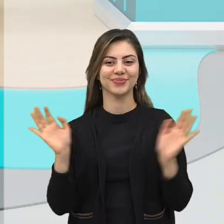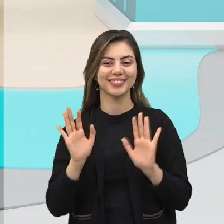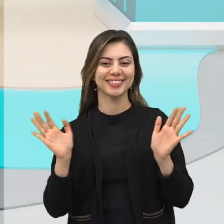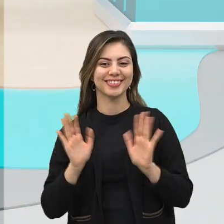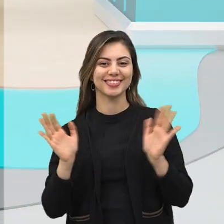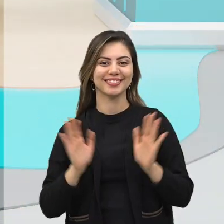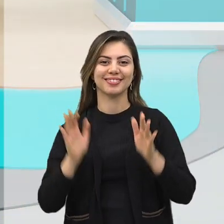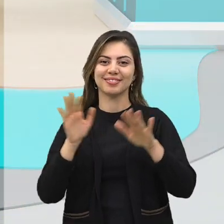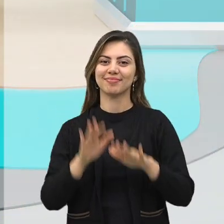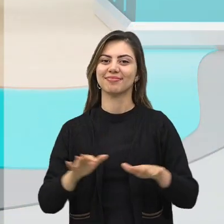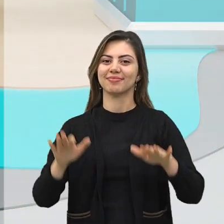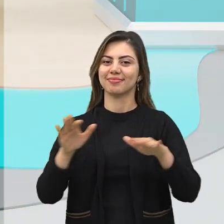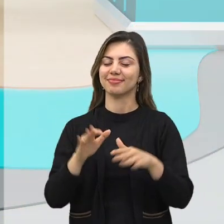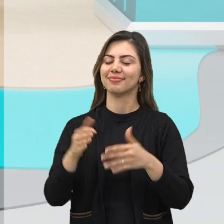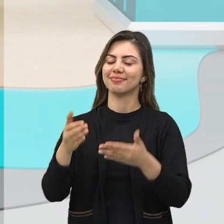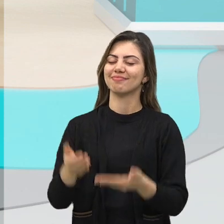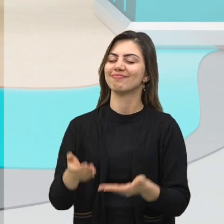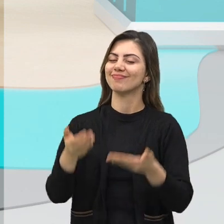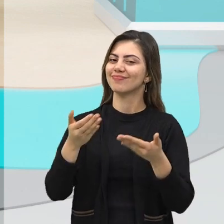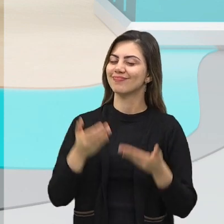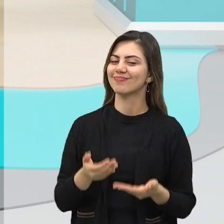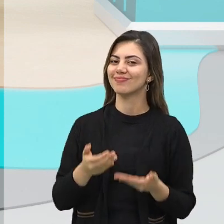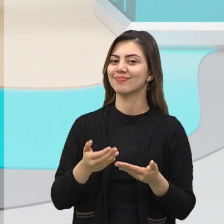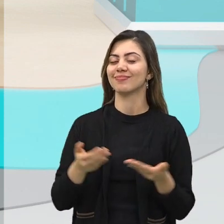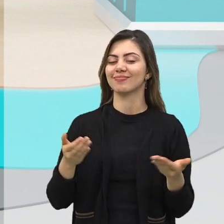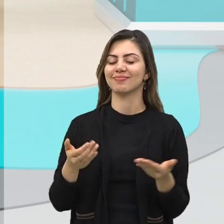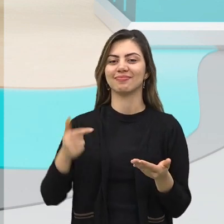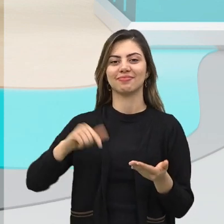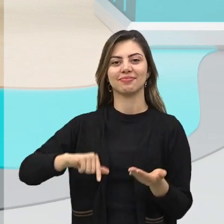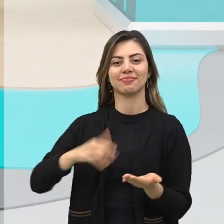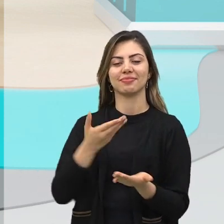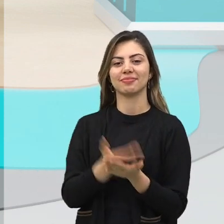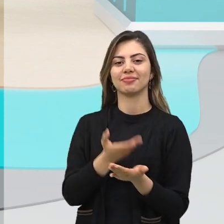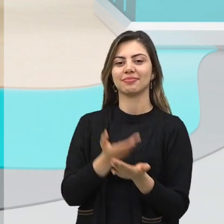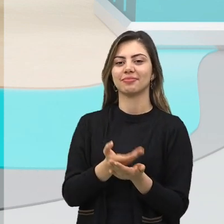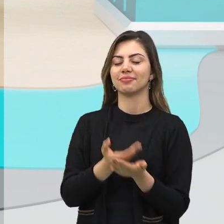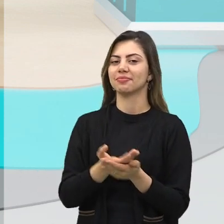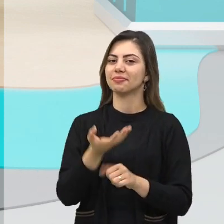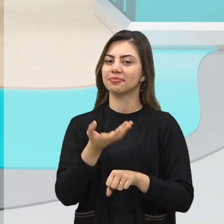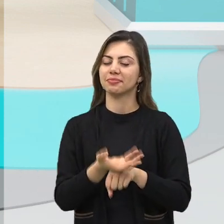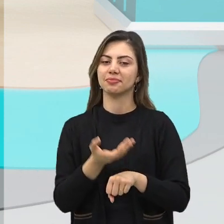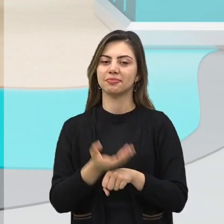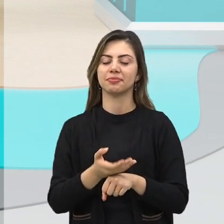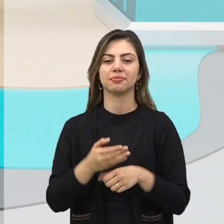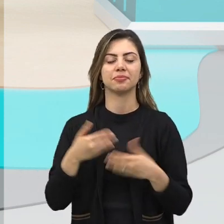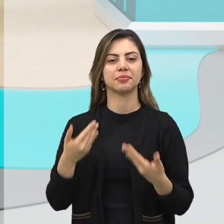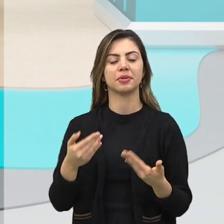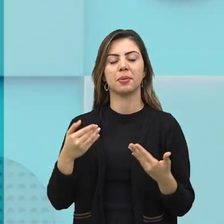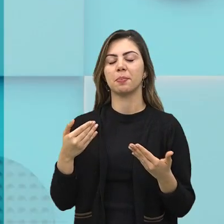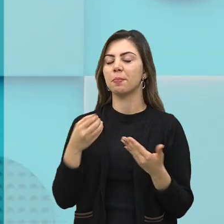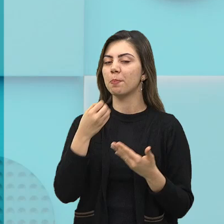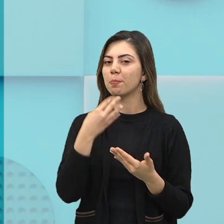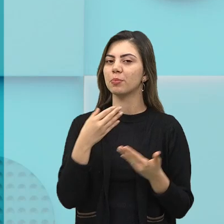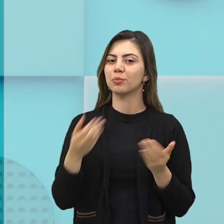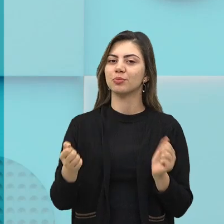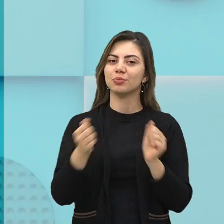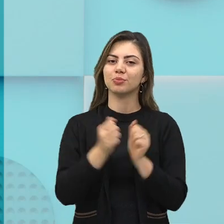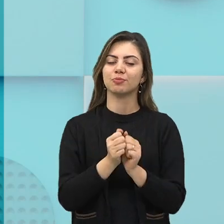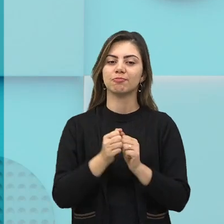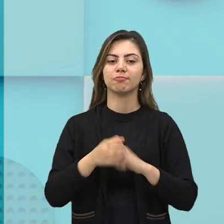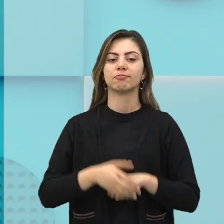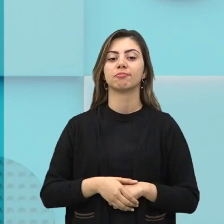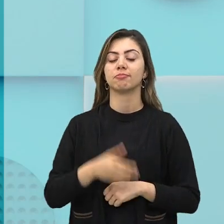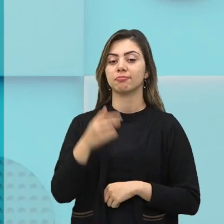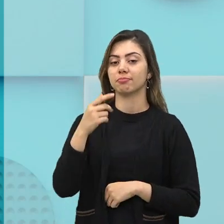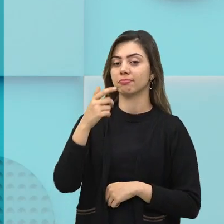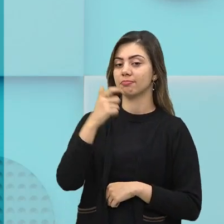Olá, sejam todos muito bem-vindos a mais uma aula do nosso componente. É um prazer ter todos vocês aqui. E eu sou o professor